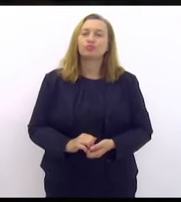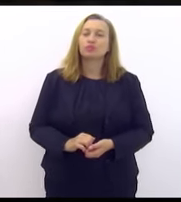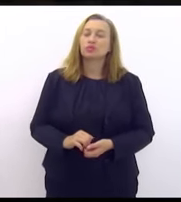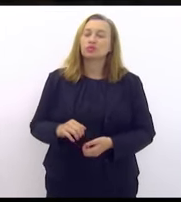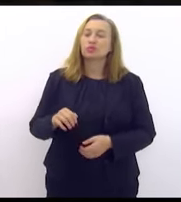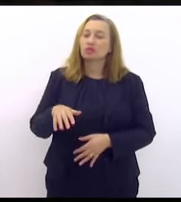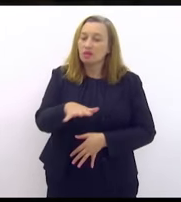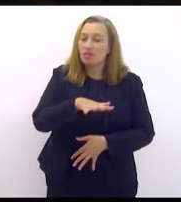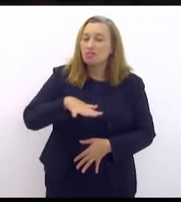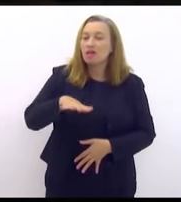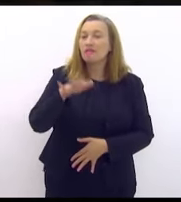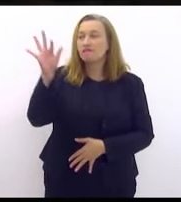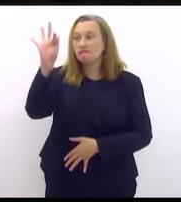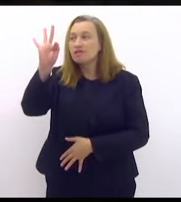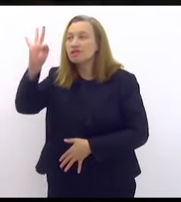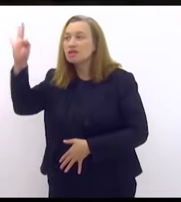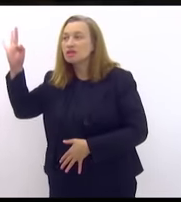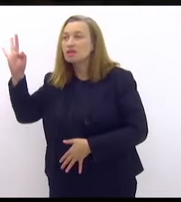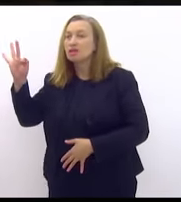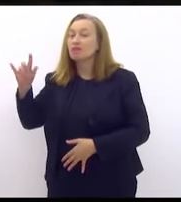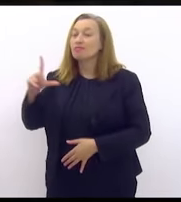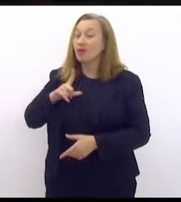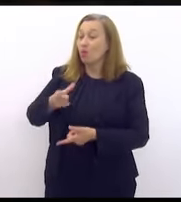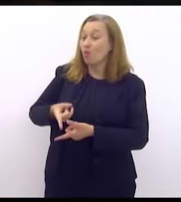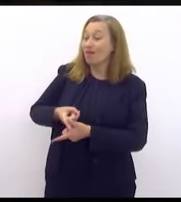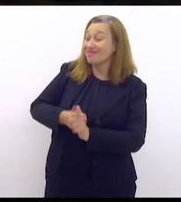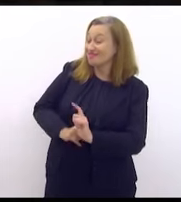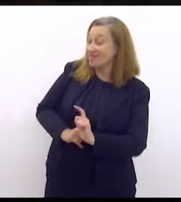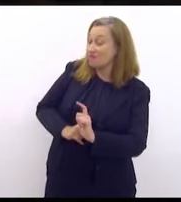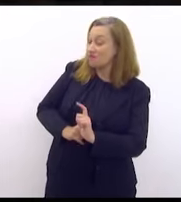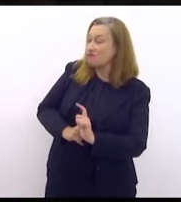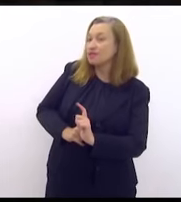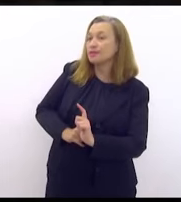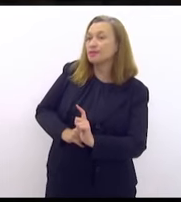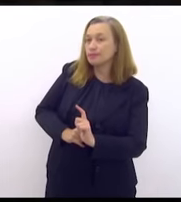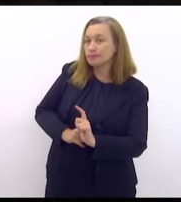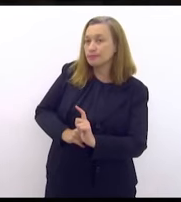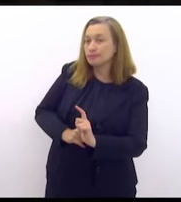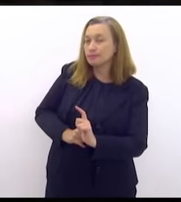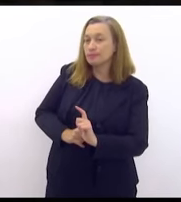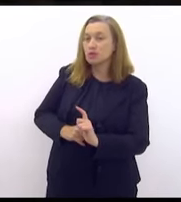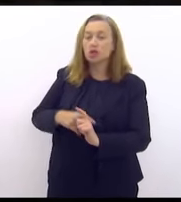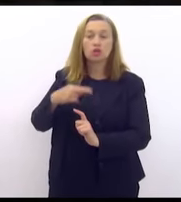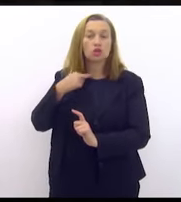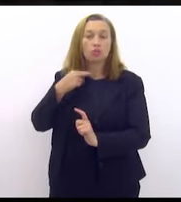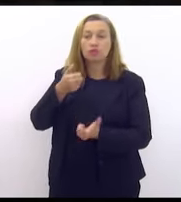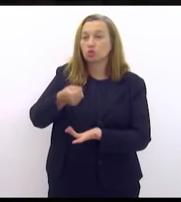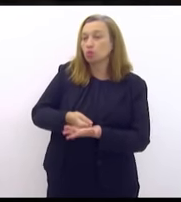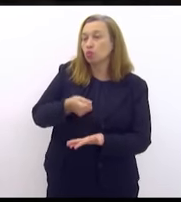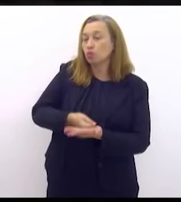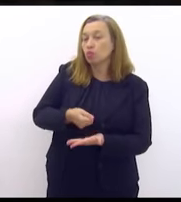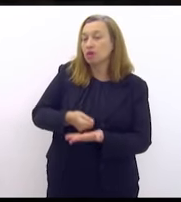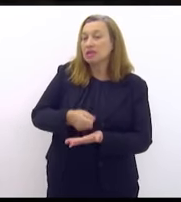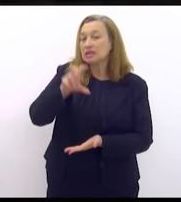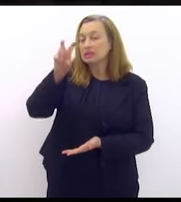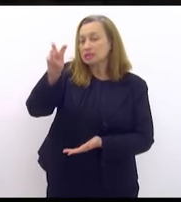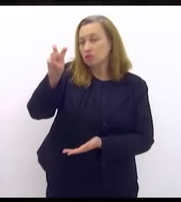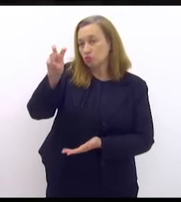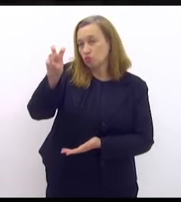federativos, tem uma conta pendurada a favor dele, não pode cobrar, de